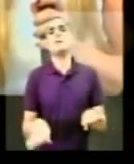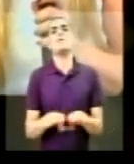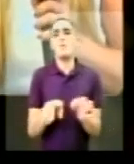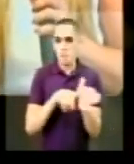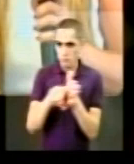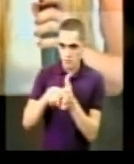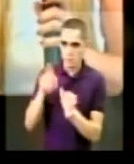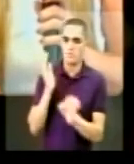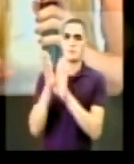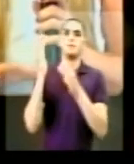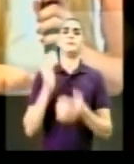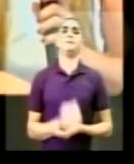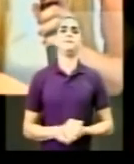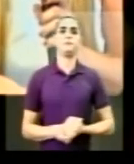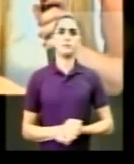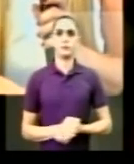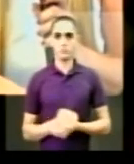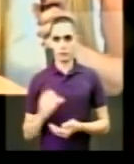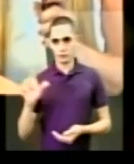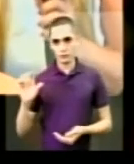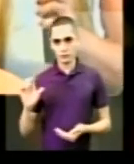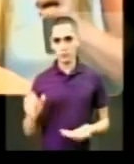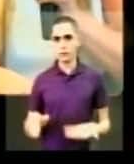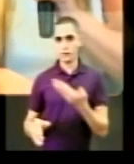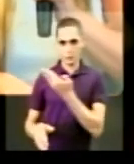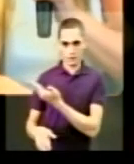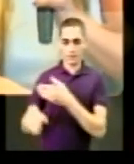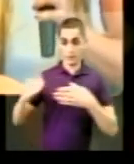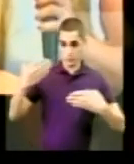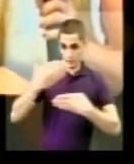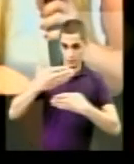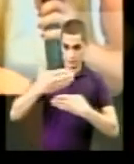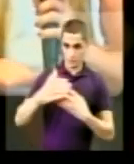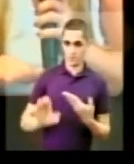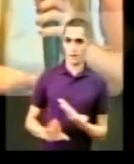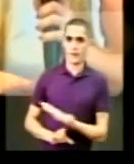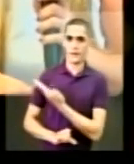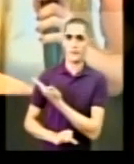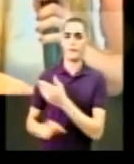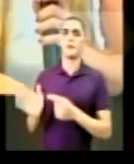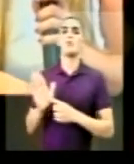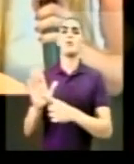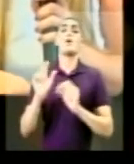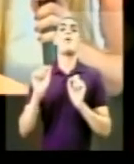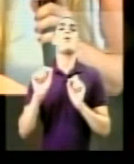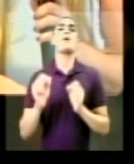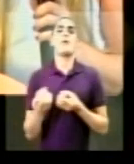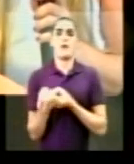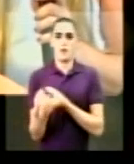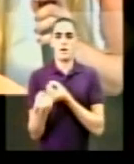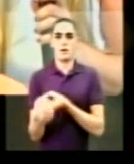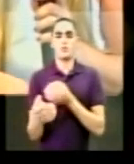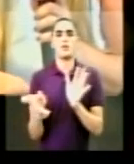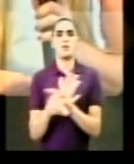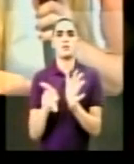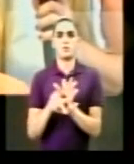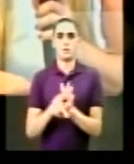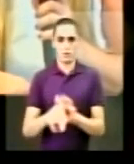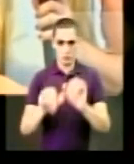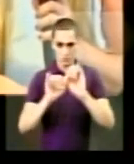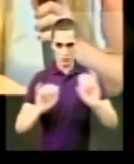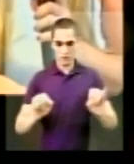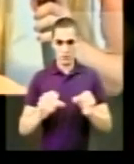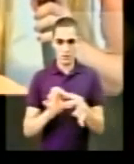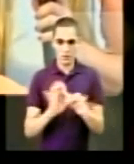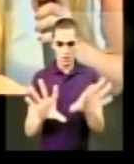investigação. Nesse próximo slide, nós colocamos aí o dado que está disponível, né, no